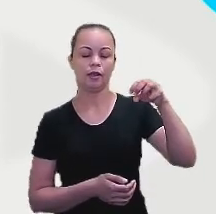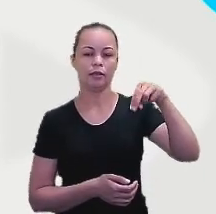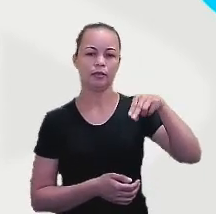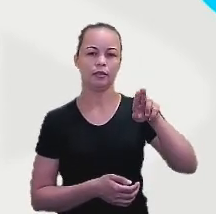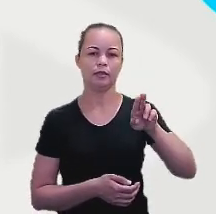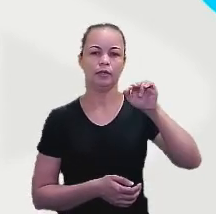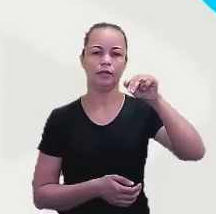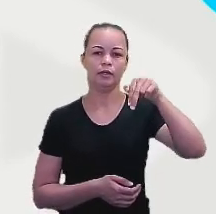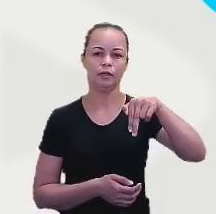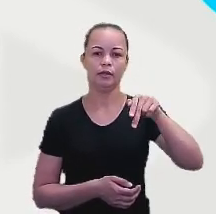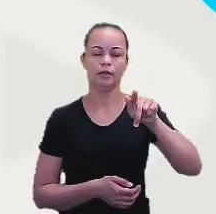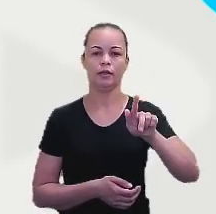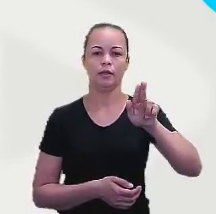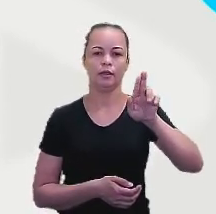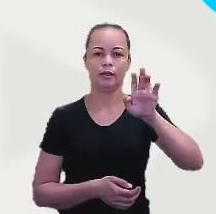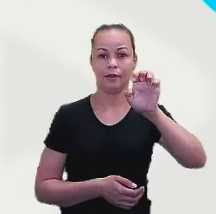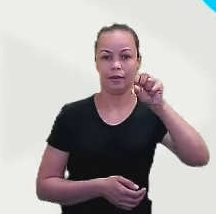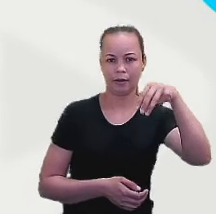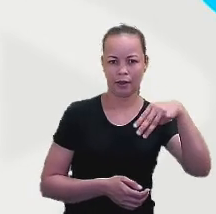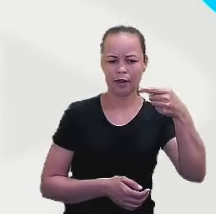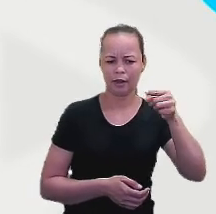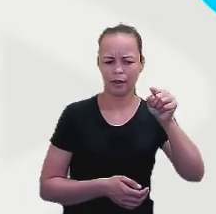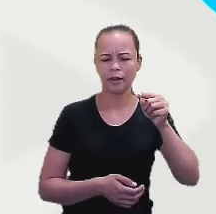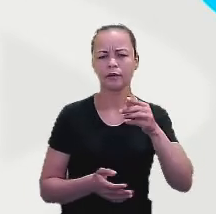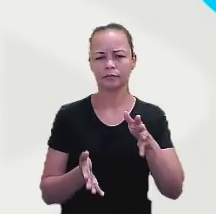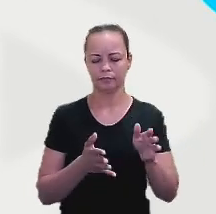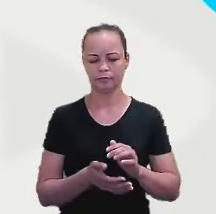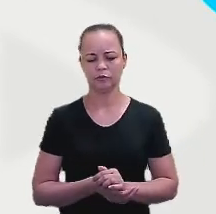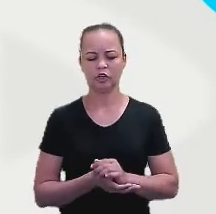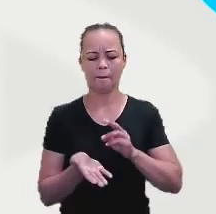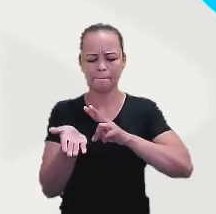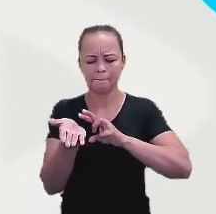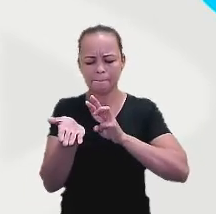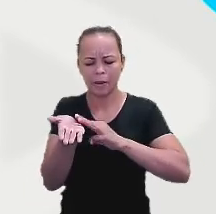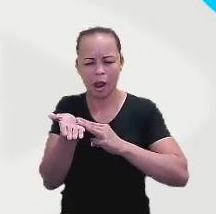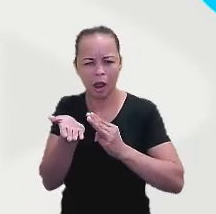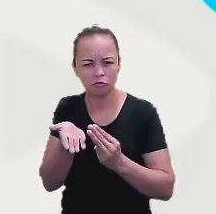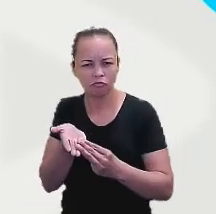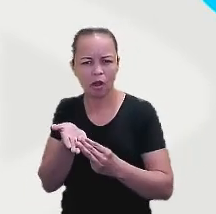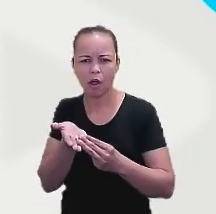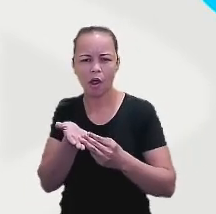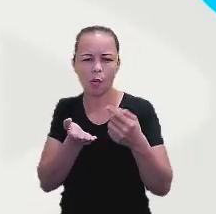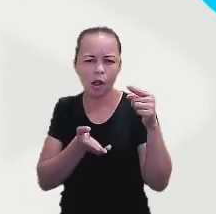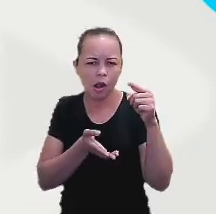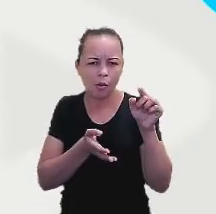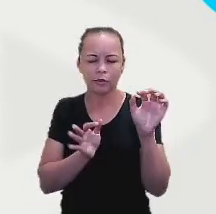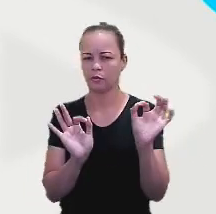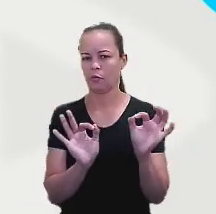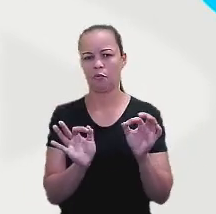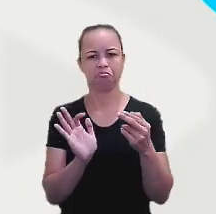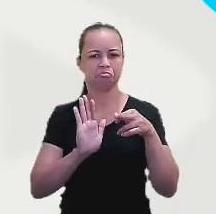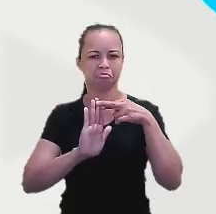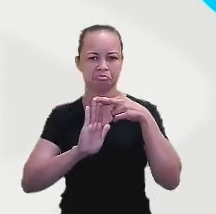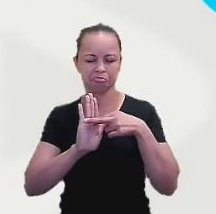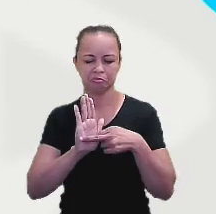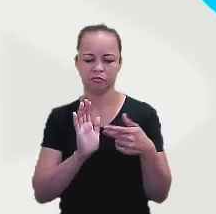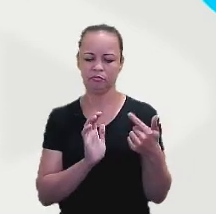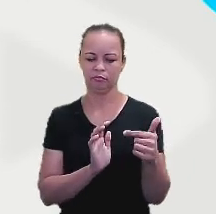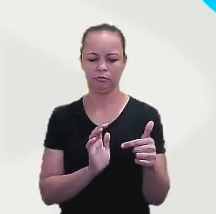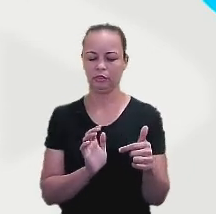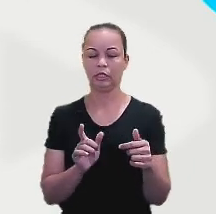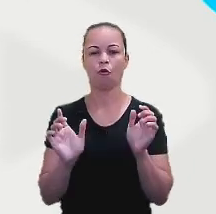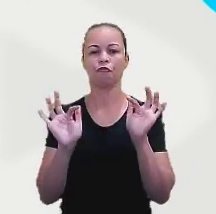em seguido de S. Já pastel não foi acentuado, justamente porque não segue essa regra, não termina em uma